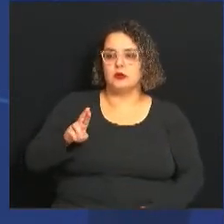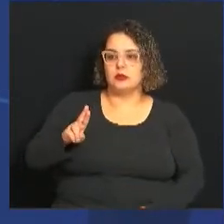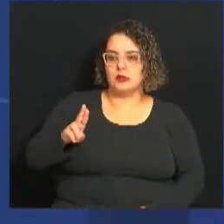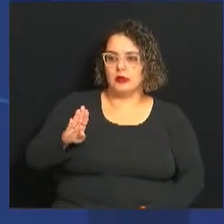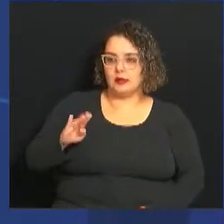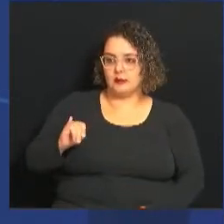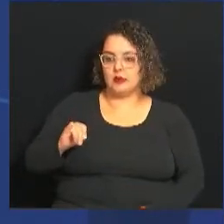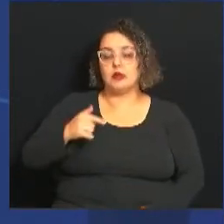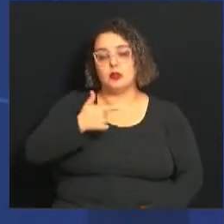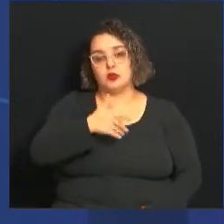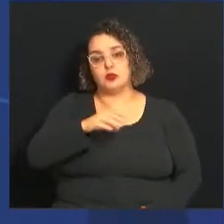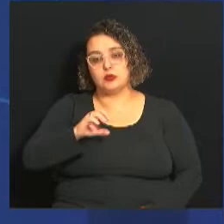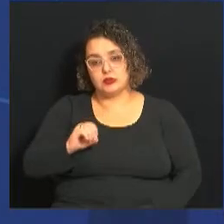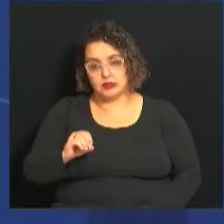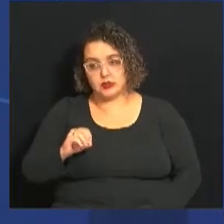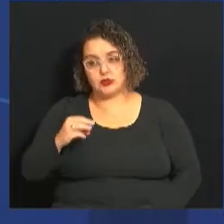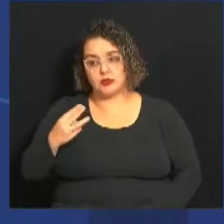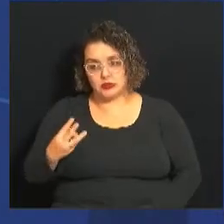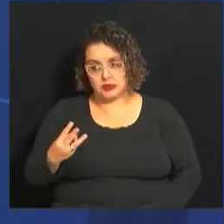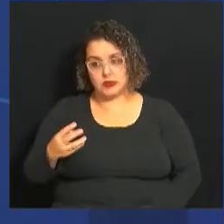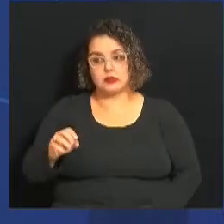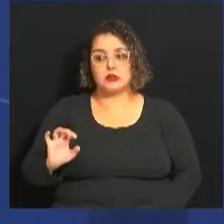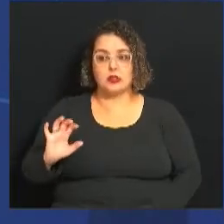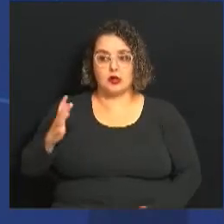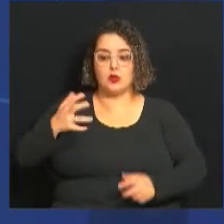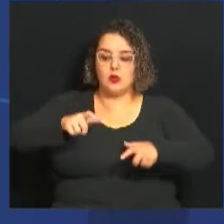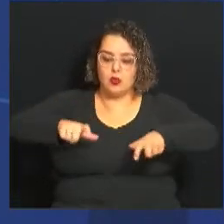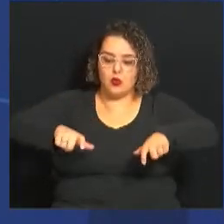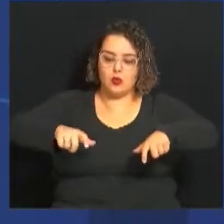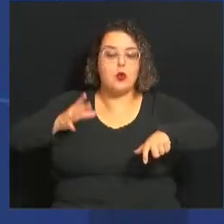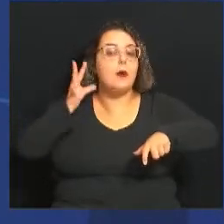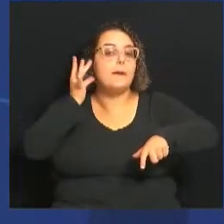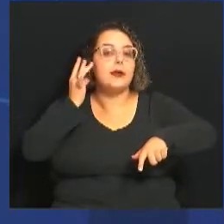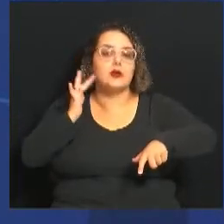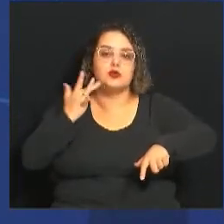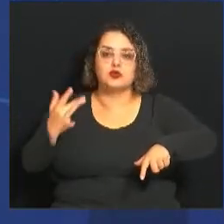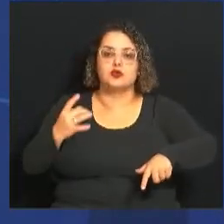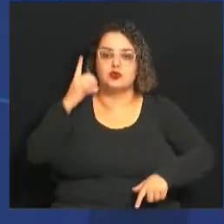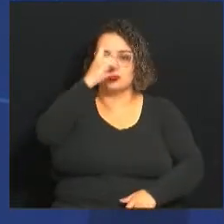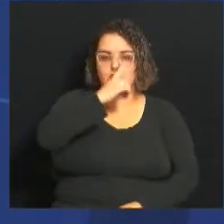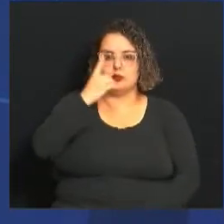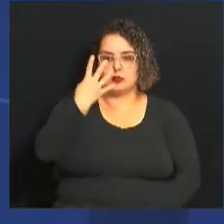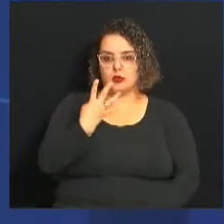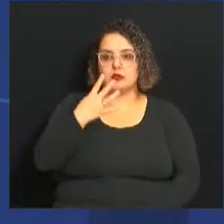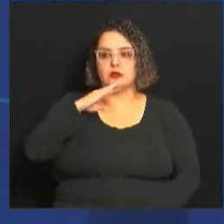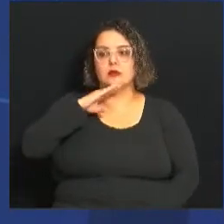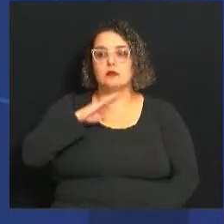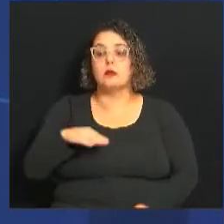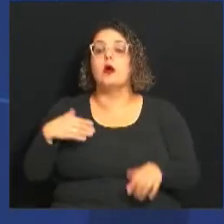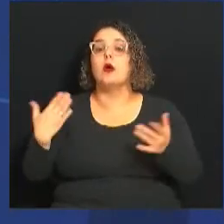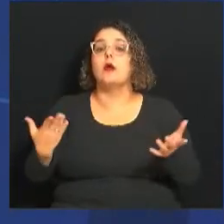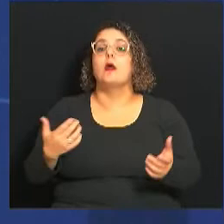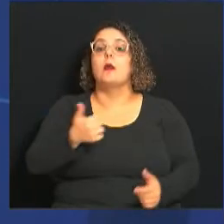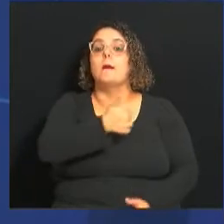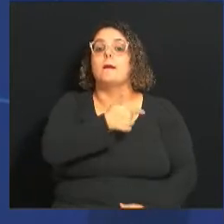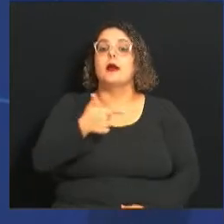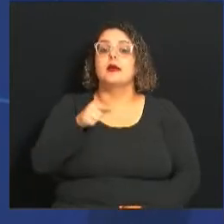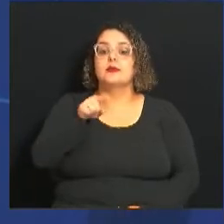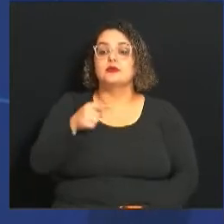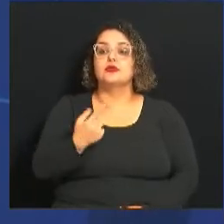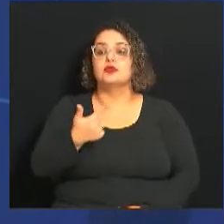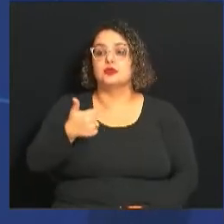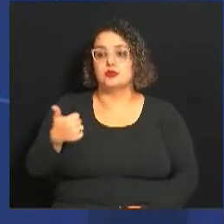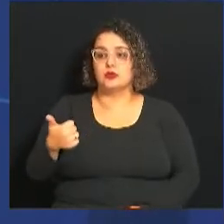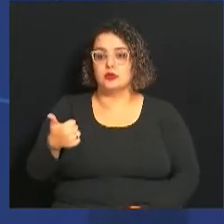203, que acontece no Brinco de Ouro, domingo, às 4 horas da tarde. Bom, 12h12 agora, eu vou